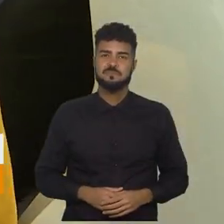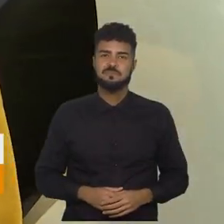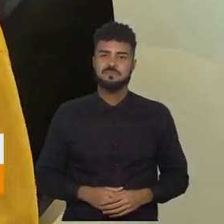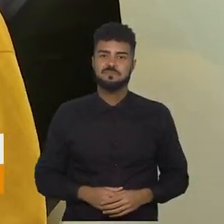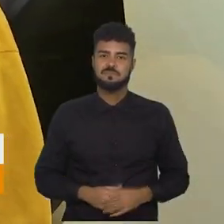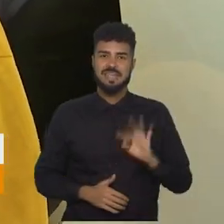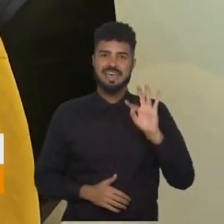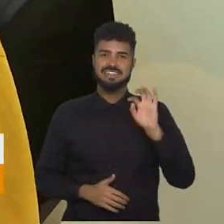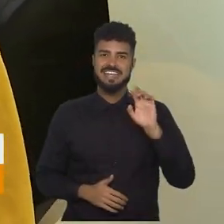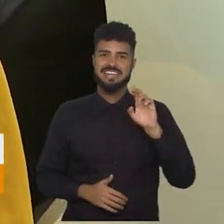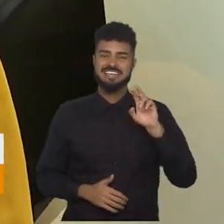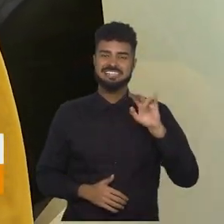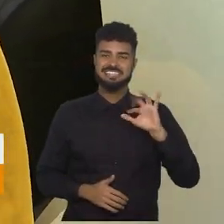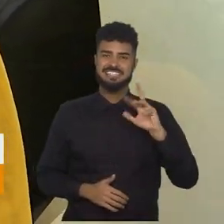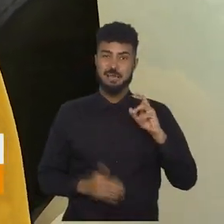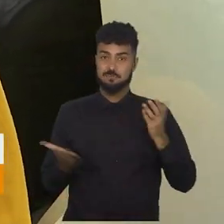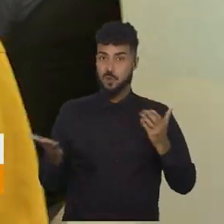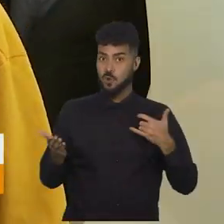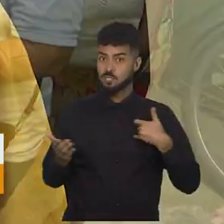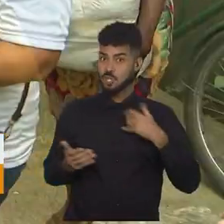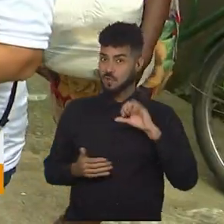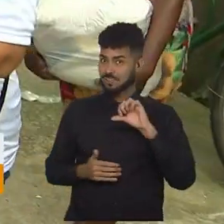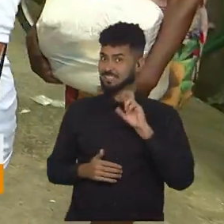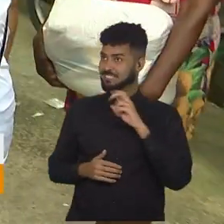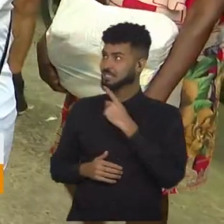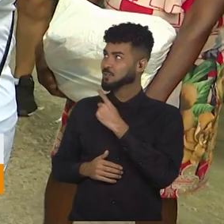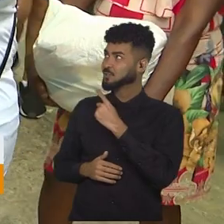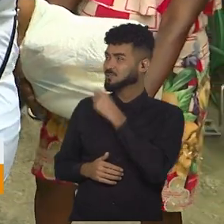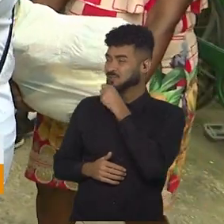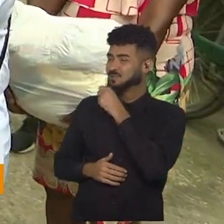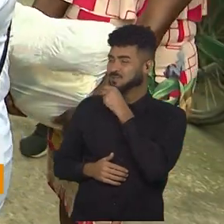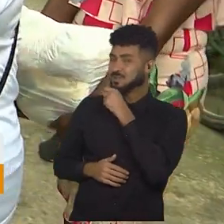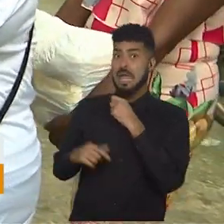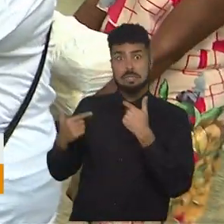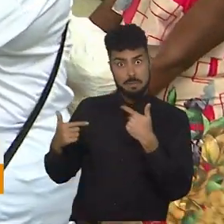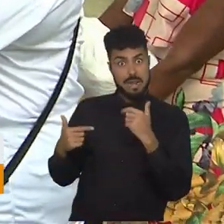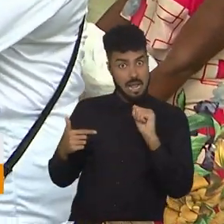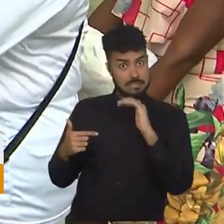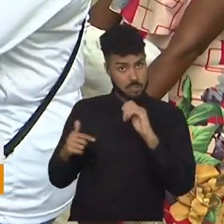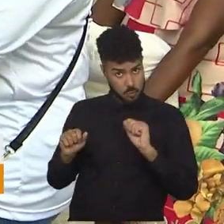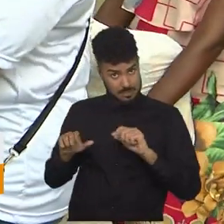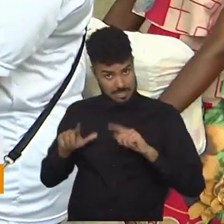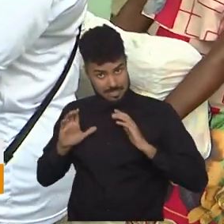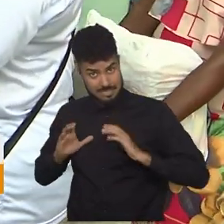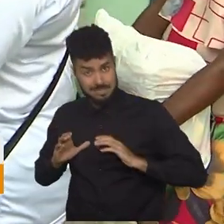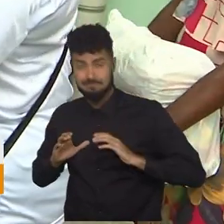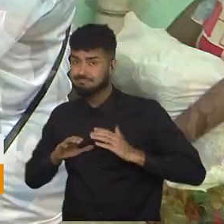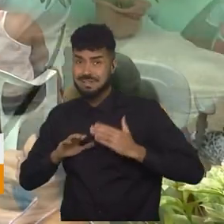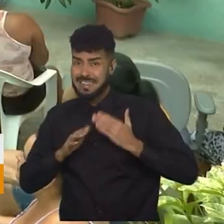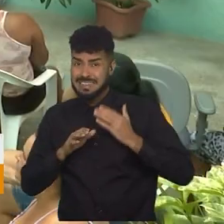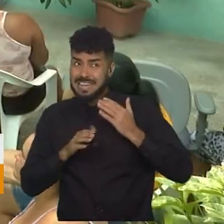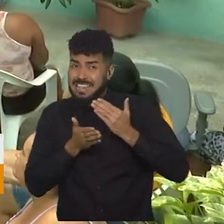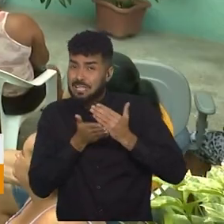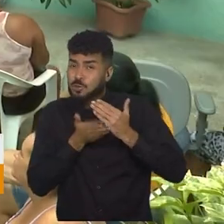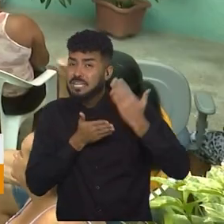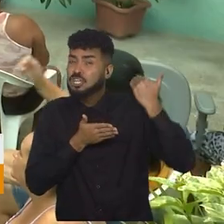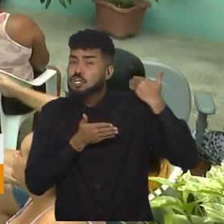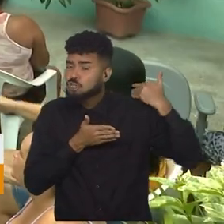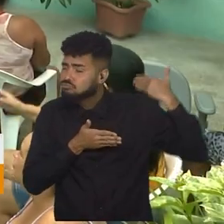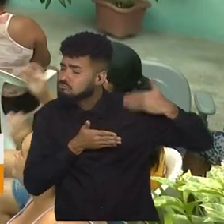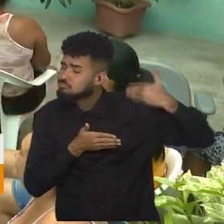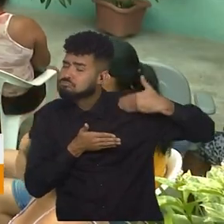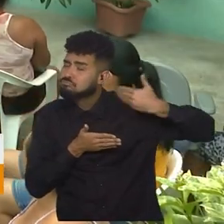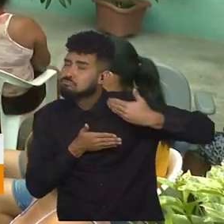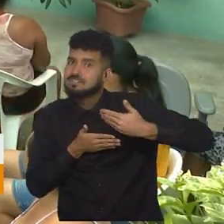Terezinha Mendes, que hoje tem 95 anos, trabalha na Ação da Cidadania desde o início do projeto. Ela montou em Nova